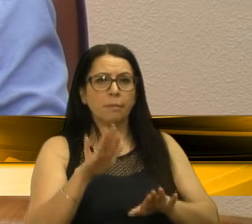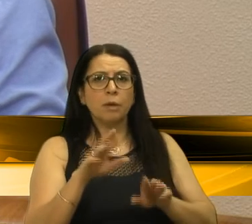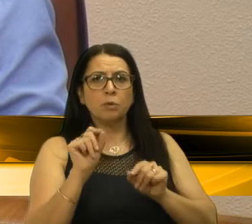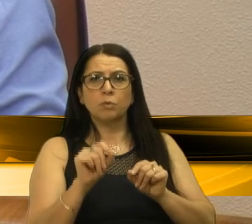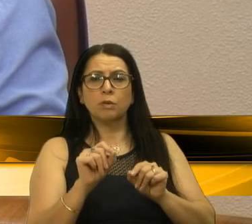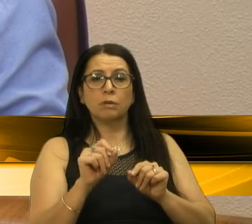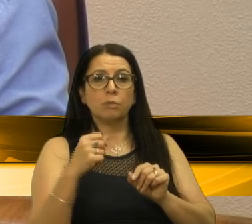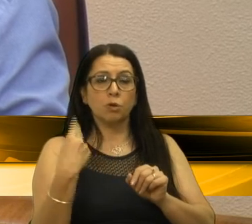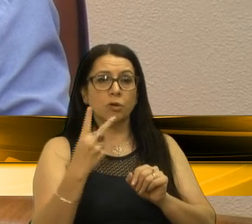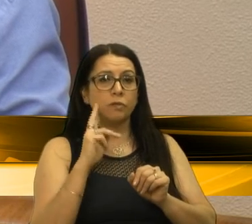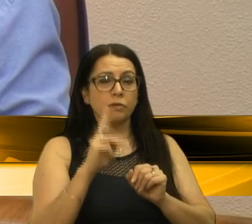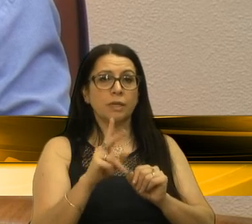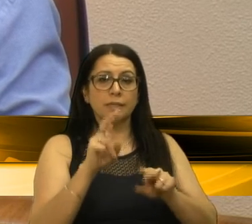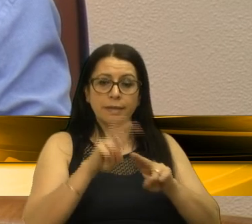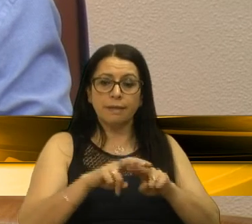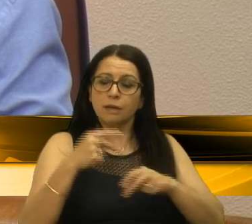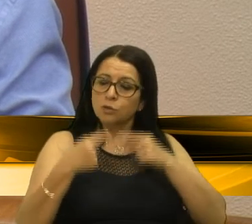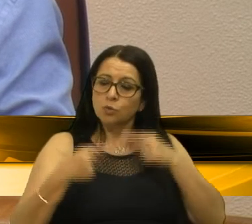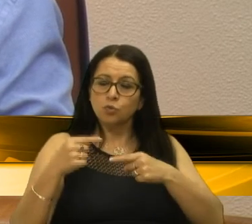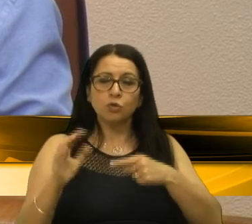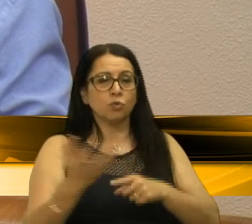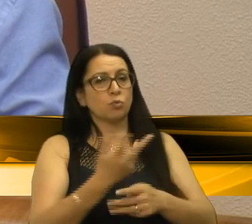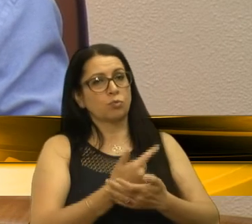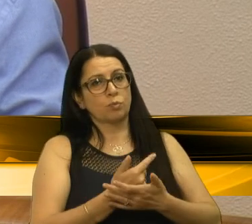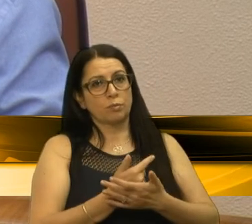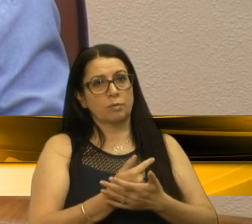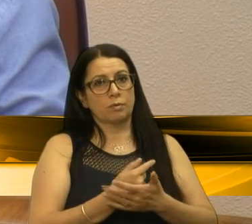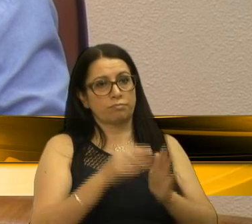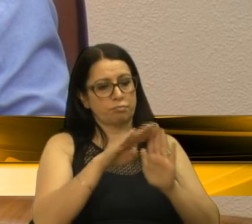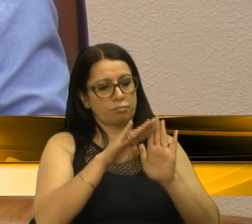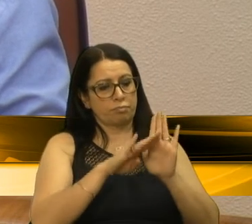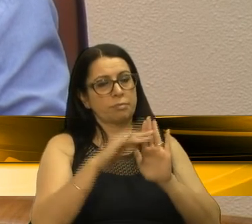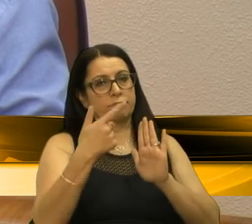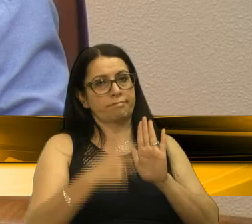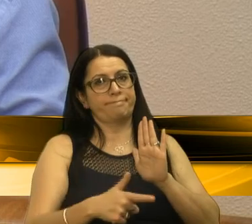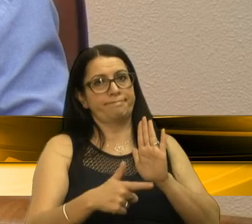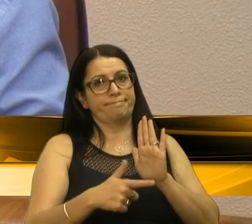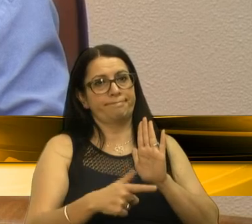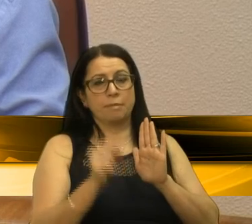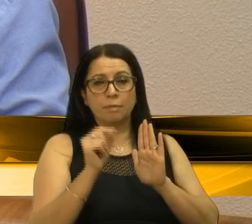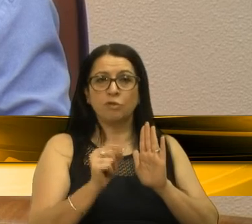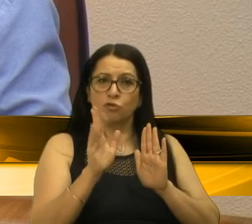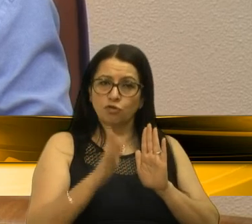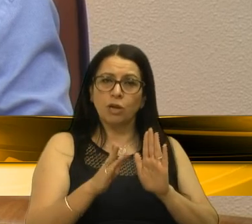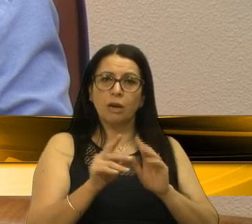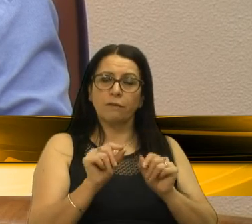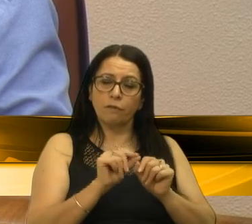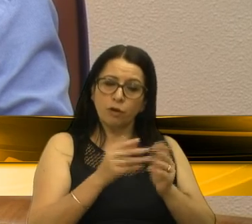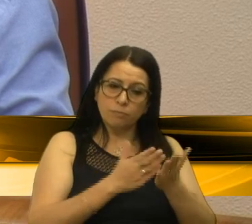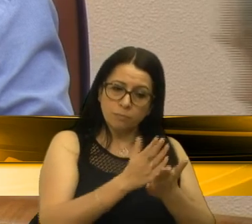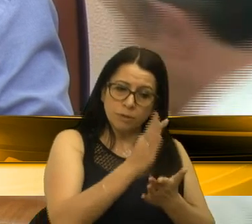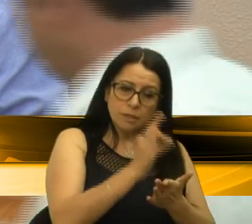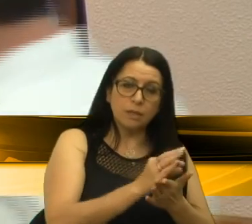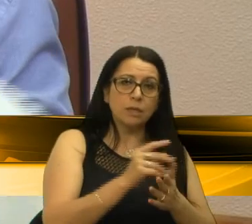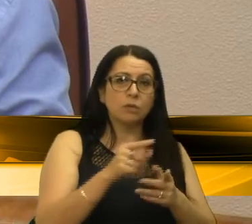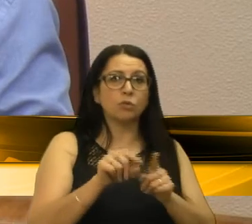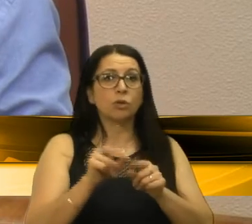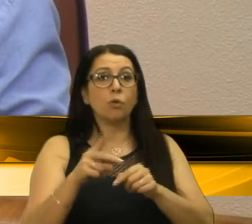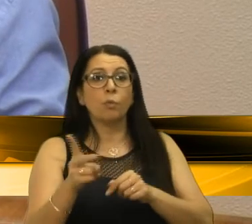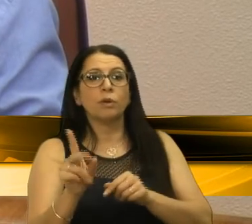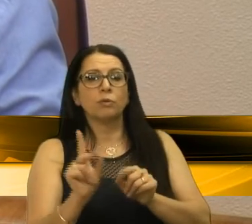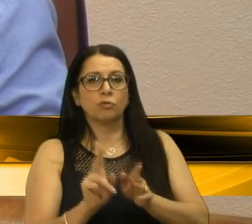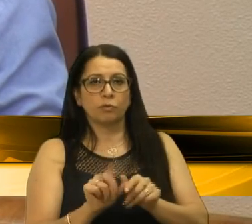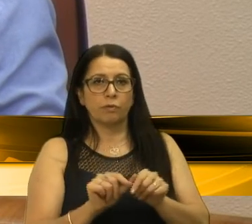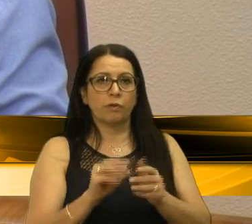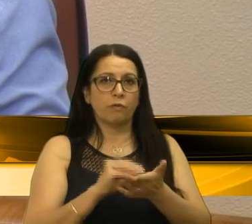para que nós venhamos a sentar e discutir todas as cláusulas de novo. Aquelas que já foram cumpridas, aquelas que estão em cumprimento e aquelas que